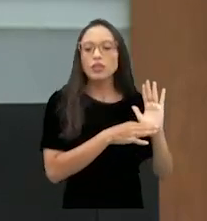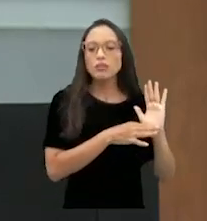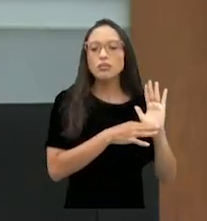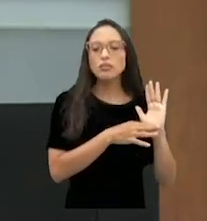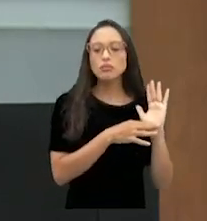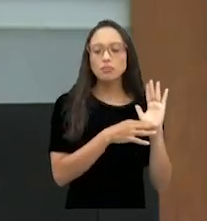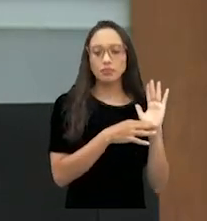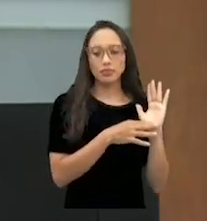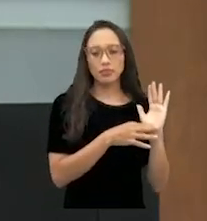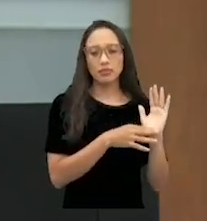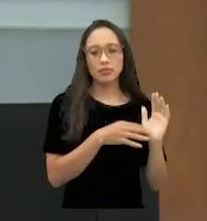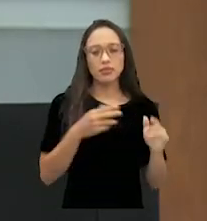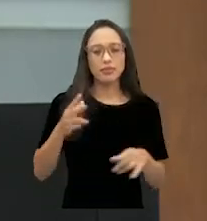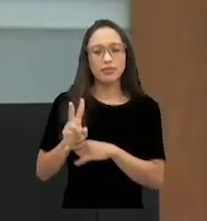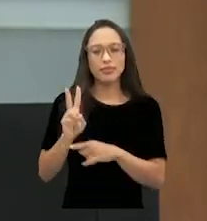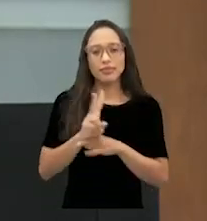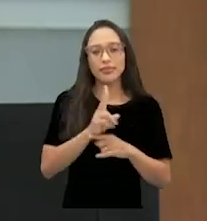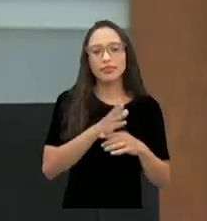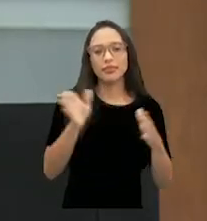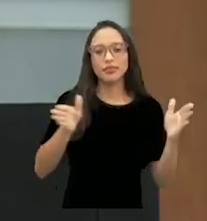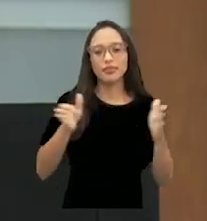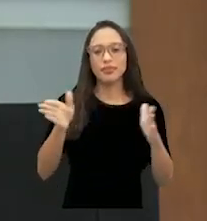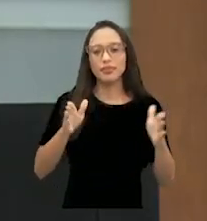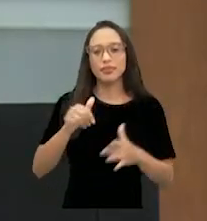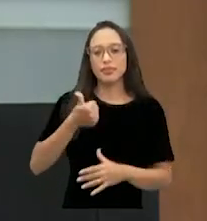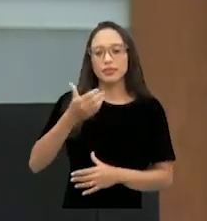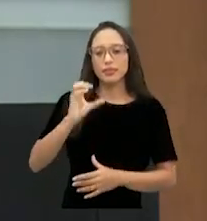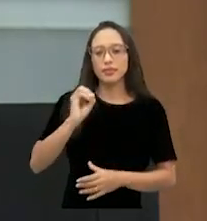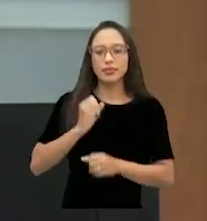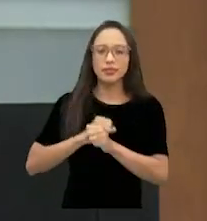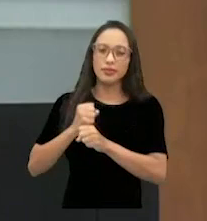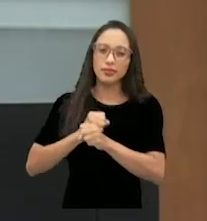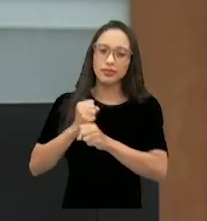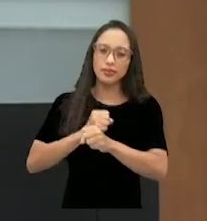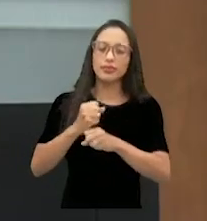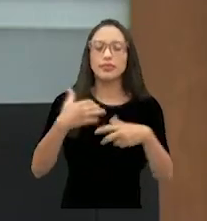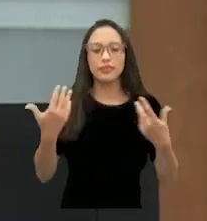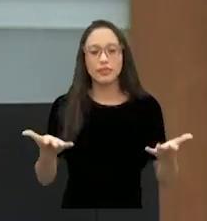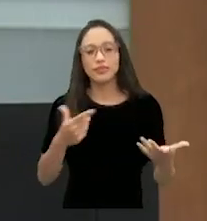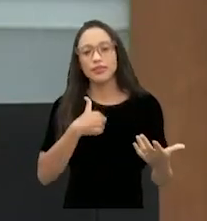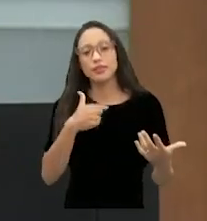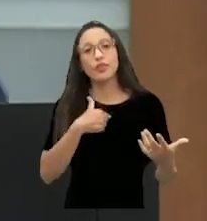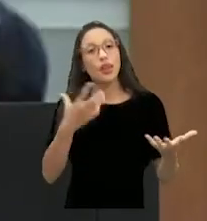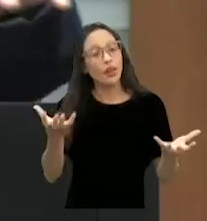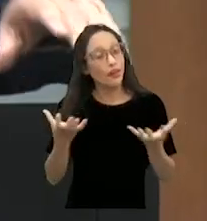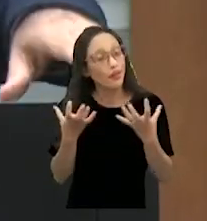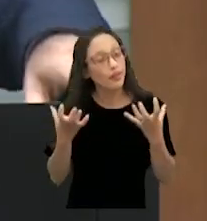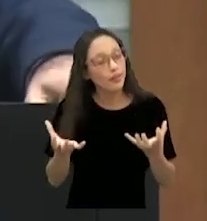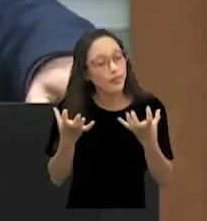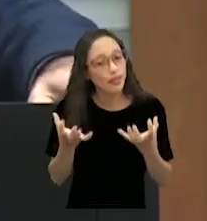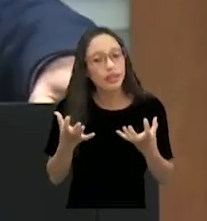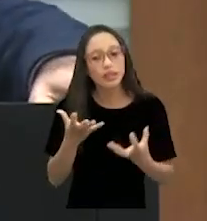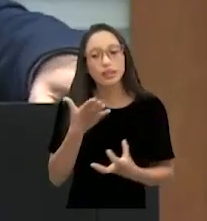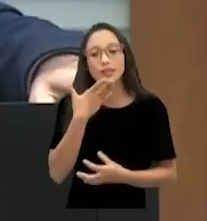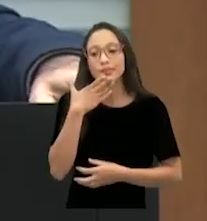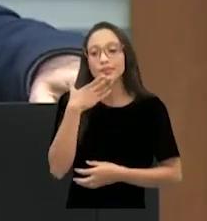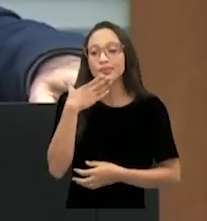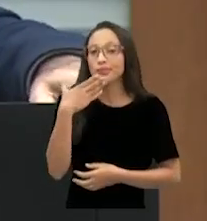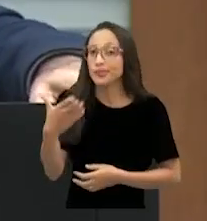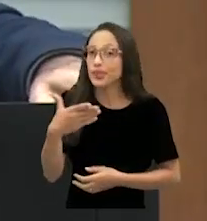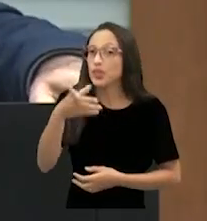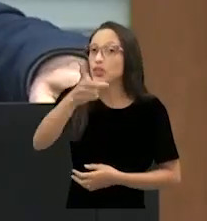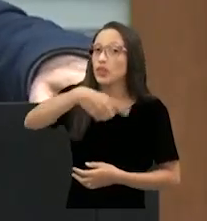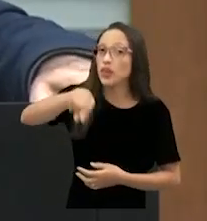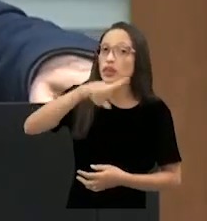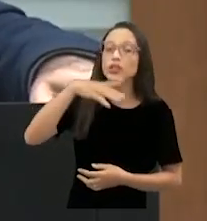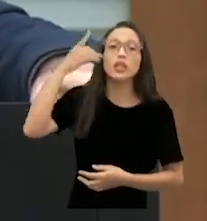que é um prazo de 10 anos, viu? E aí eu quero fazer um apelo aos deputados que